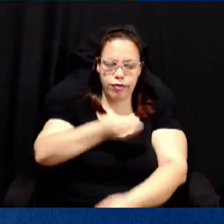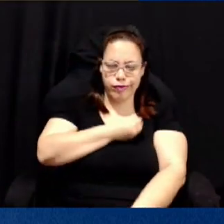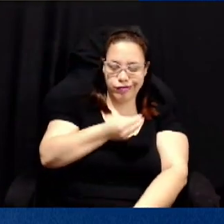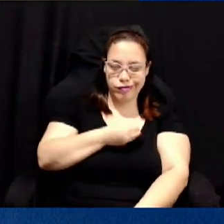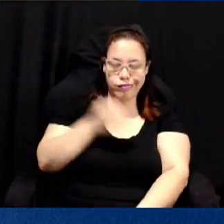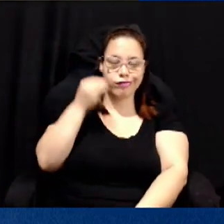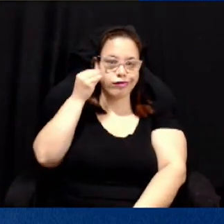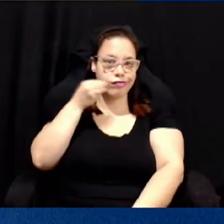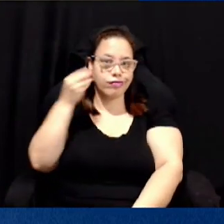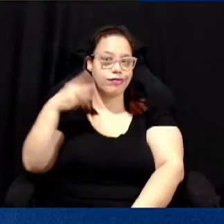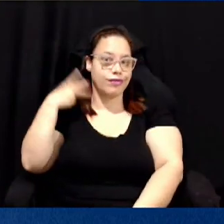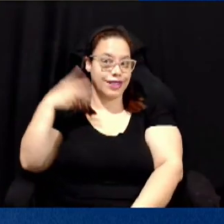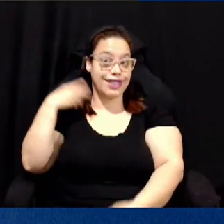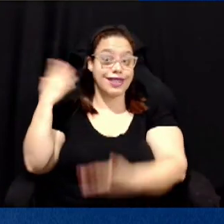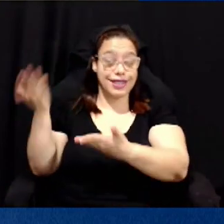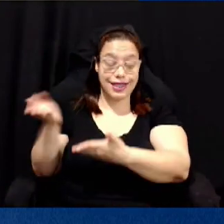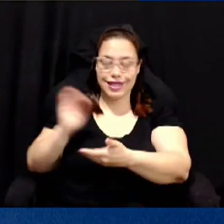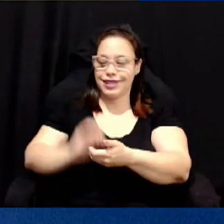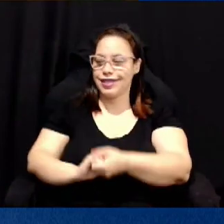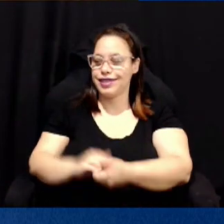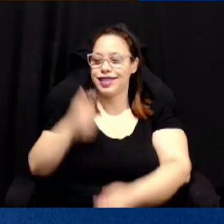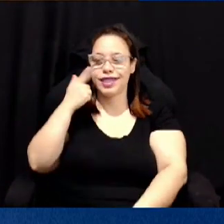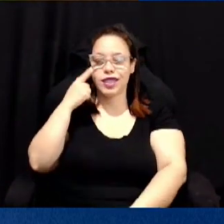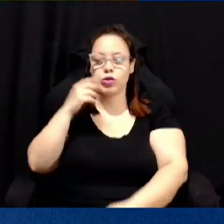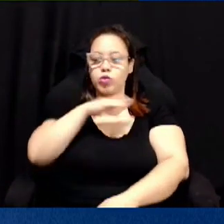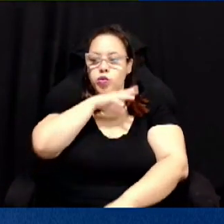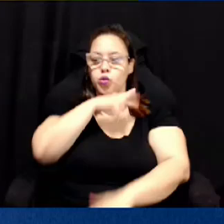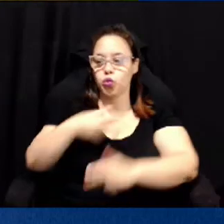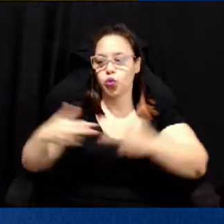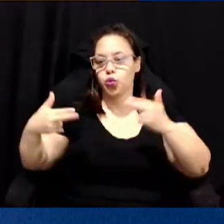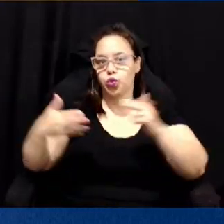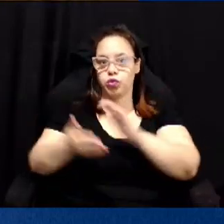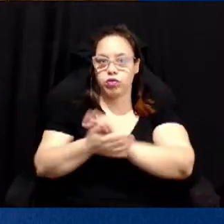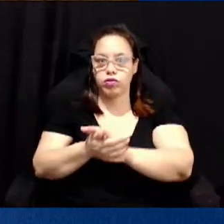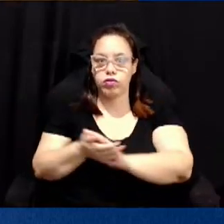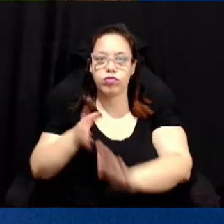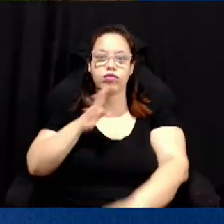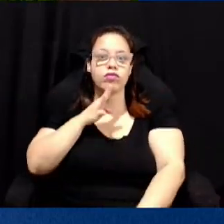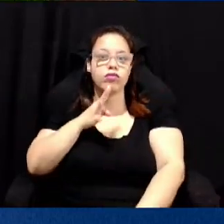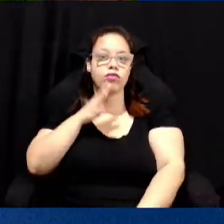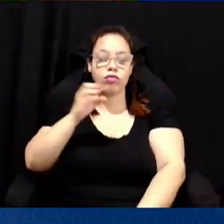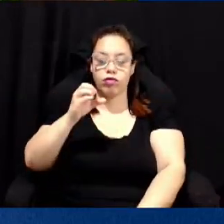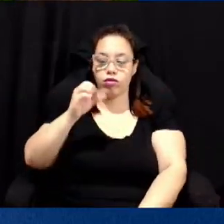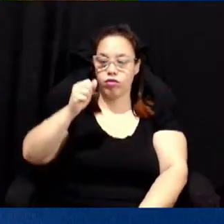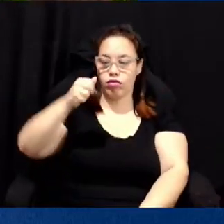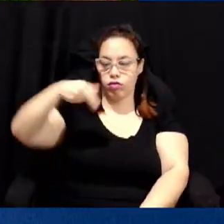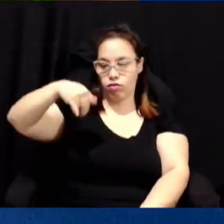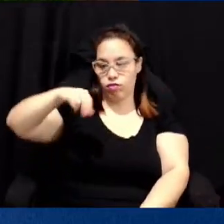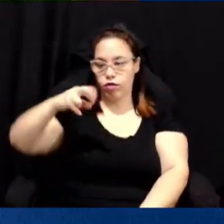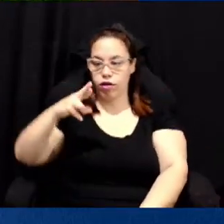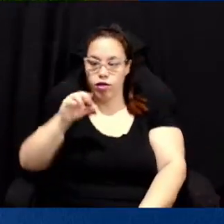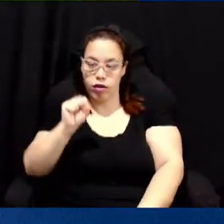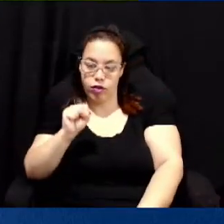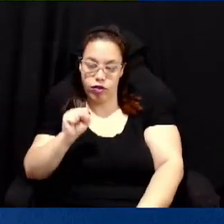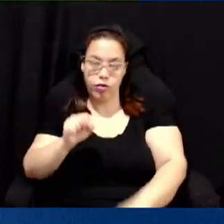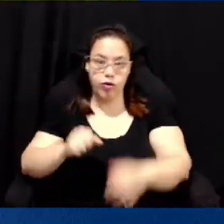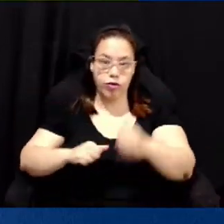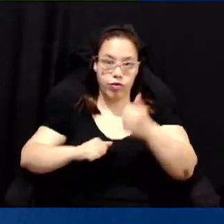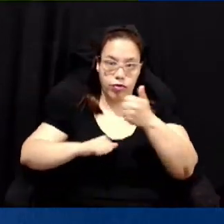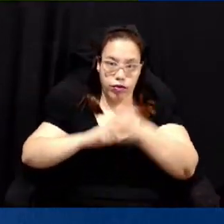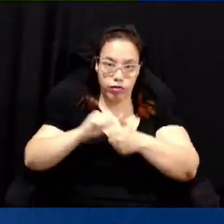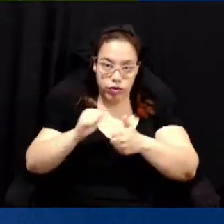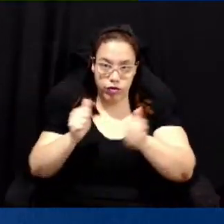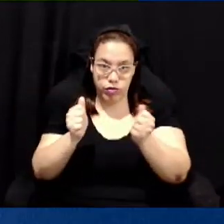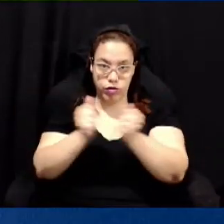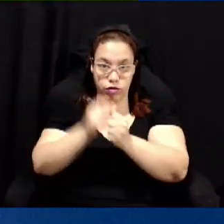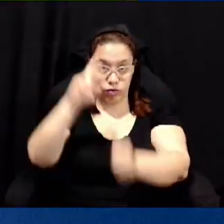vereador. E no quadro É o Bicho, você vai conhecer o Canicross, esporte que une donos e cães